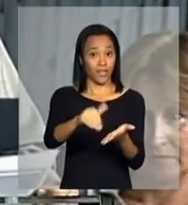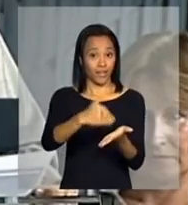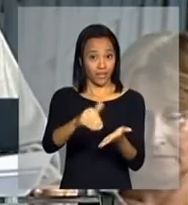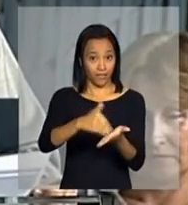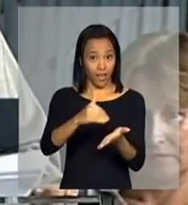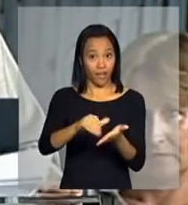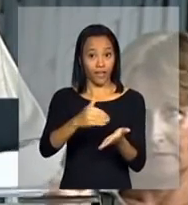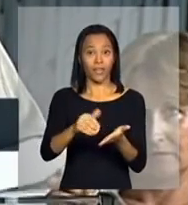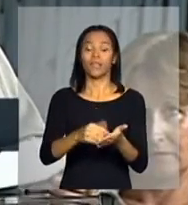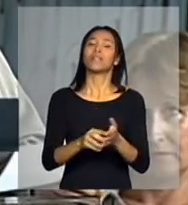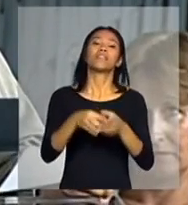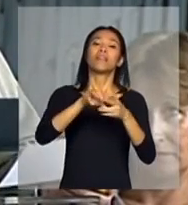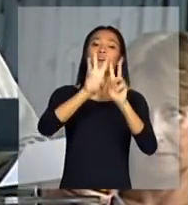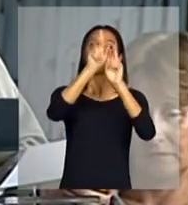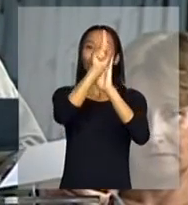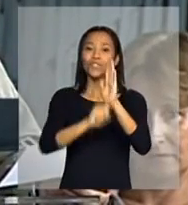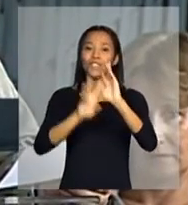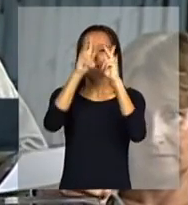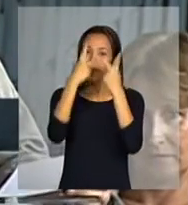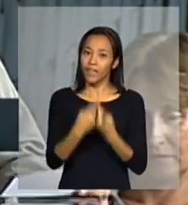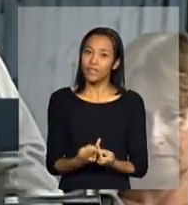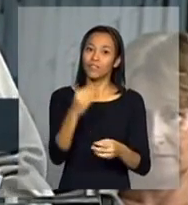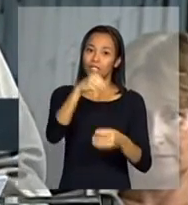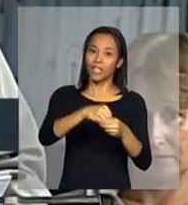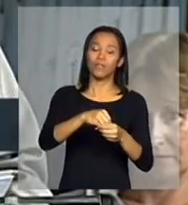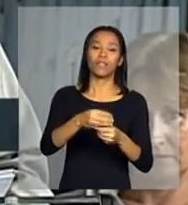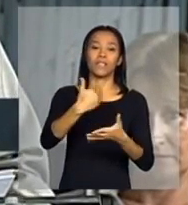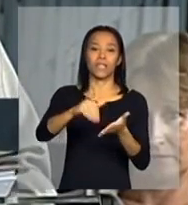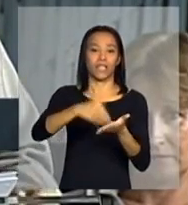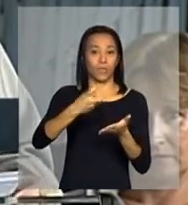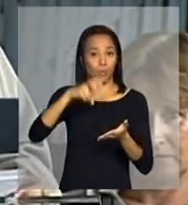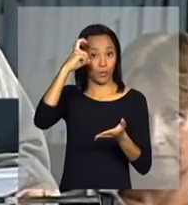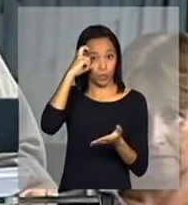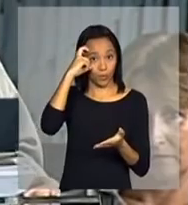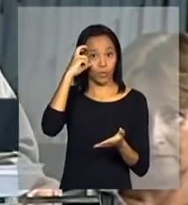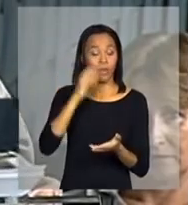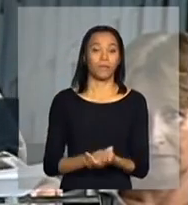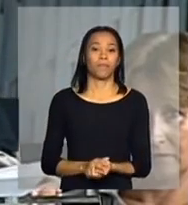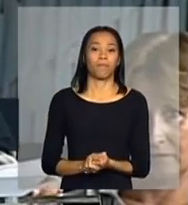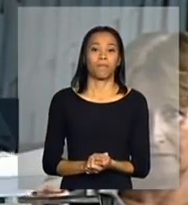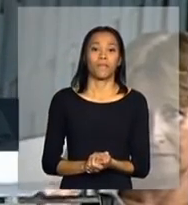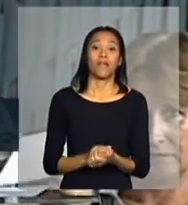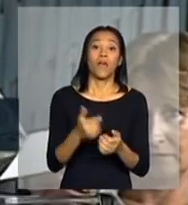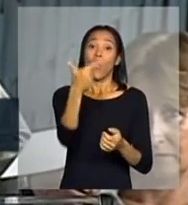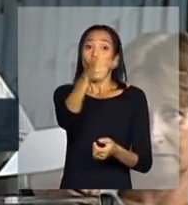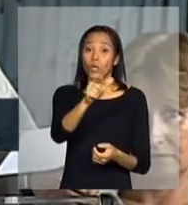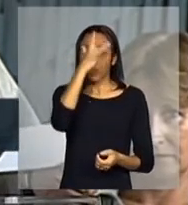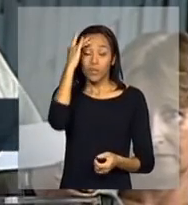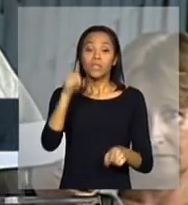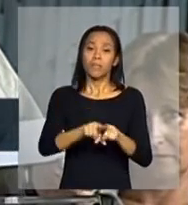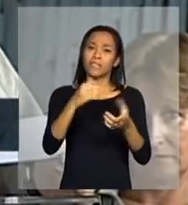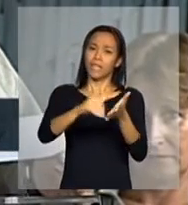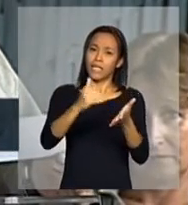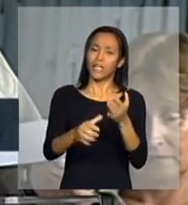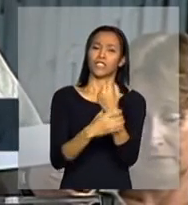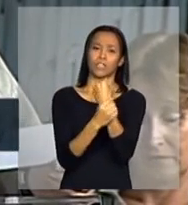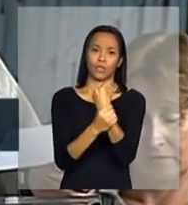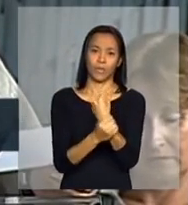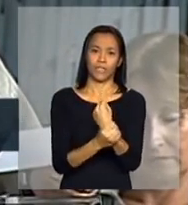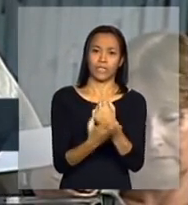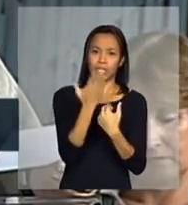Diversidade Cultural do Ministério da Cultura, Márcia Helena Gonçalves Hollenberg. Também cumprimentar o senhor secretário de Segurança Alimentar